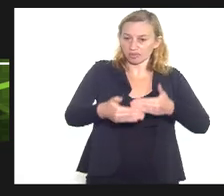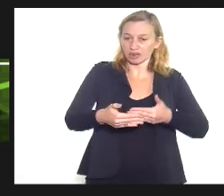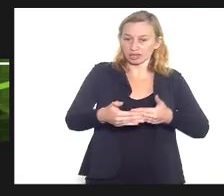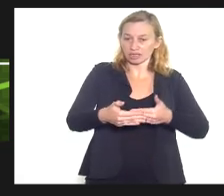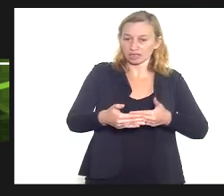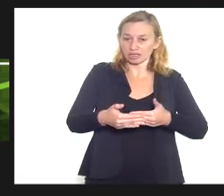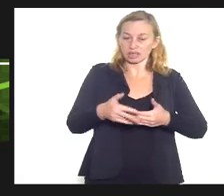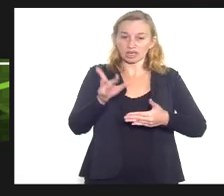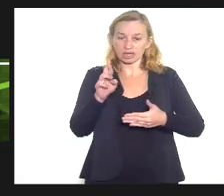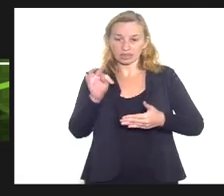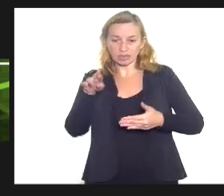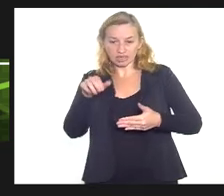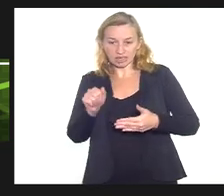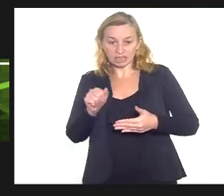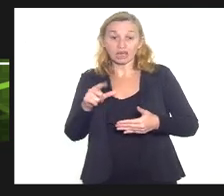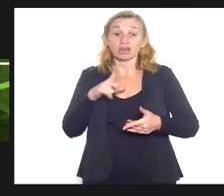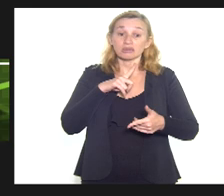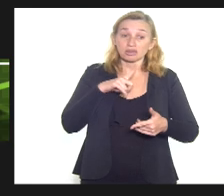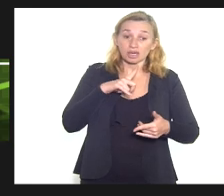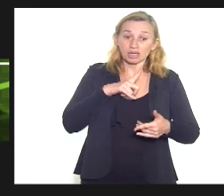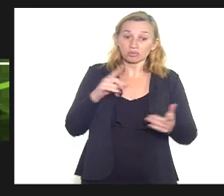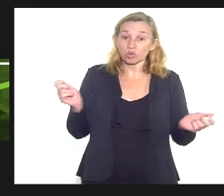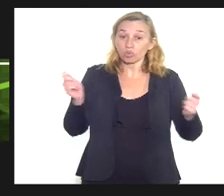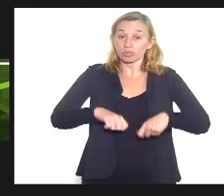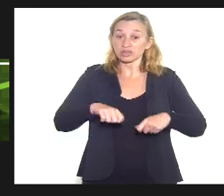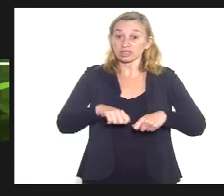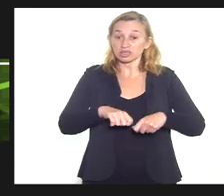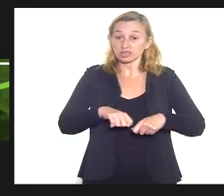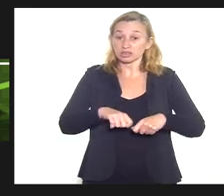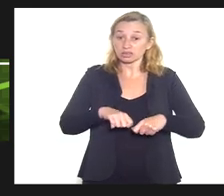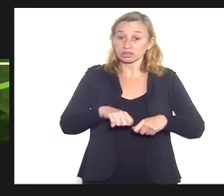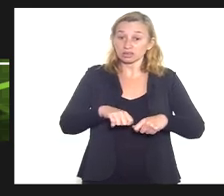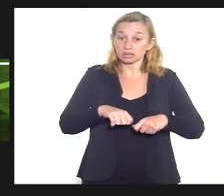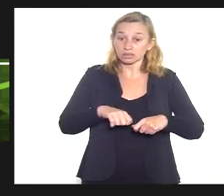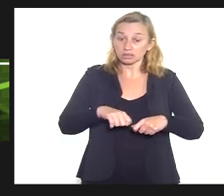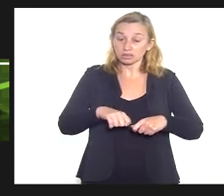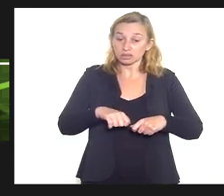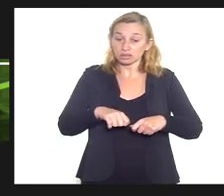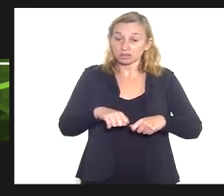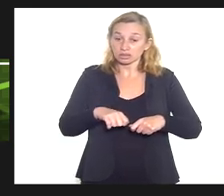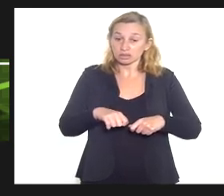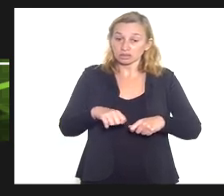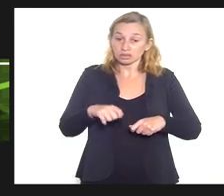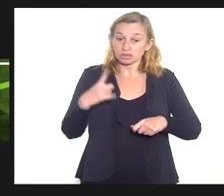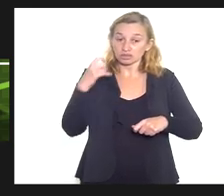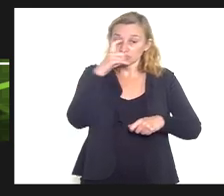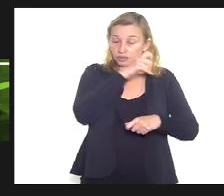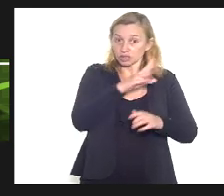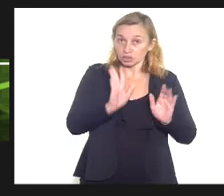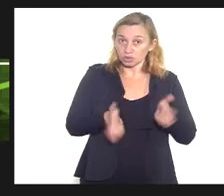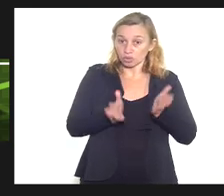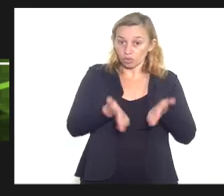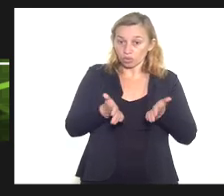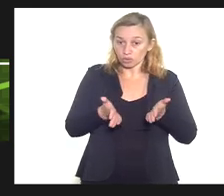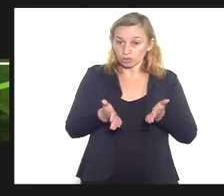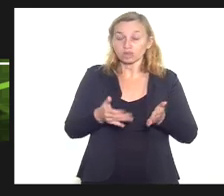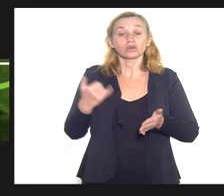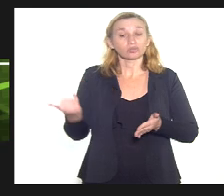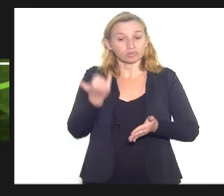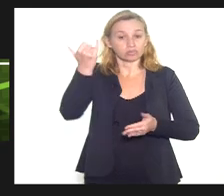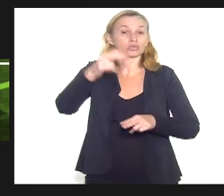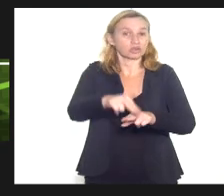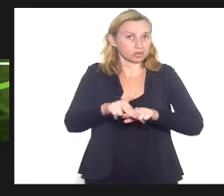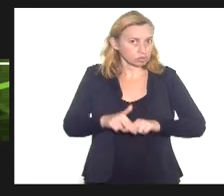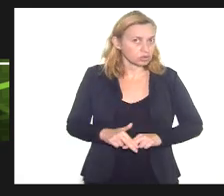de rentabilidade. Nós temos uma competitividade bem acirrada hoje em dia, e por isso a